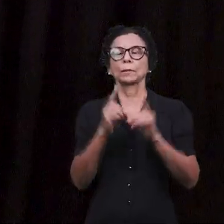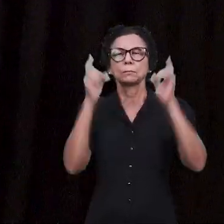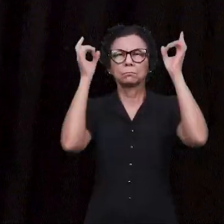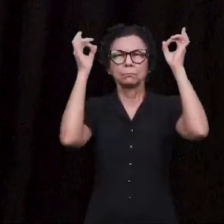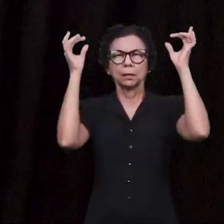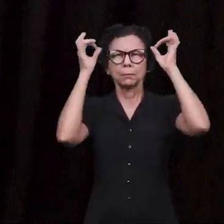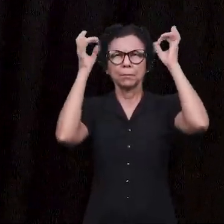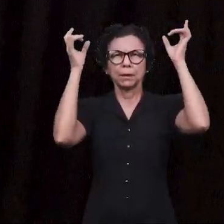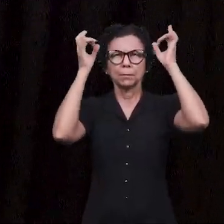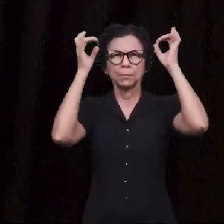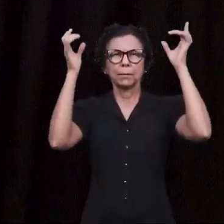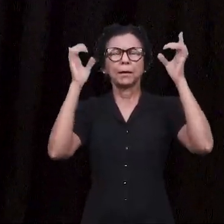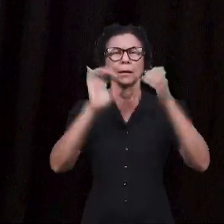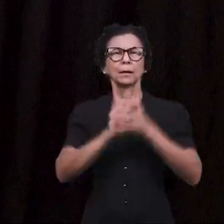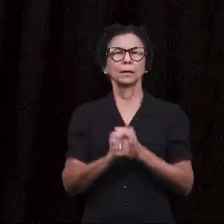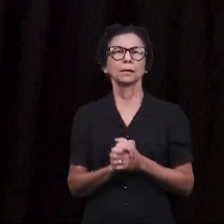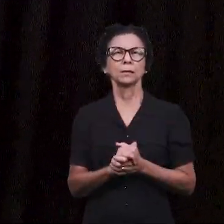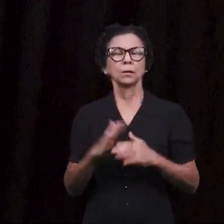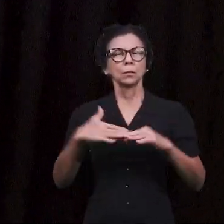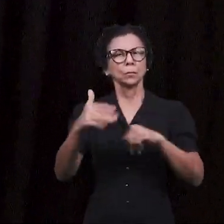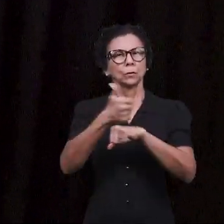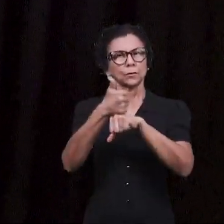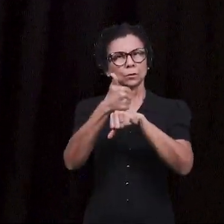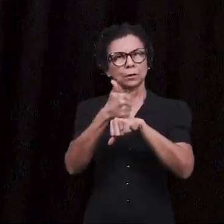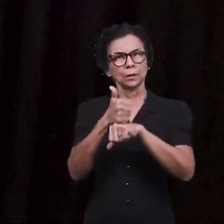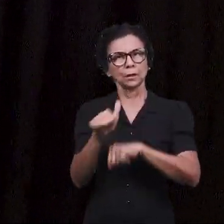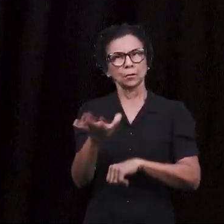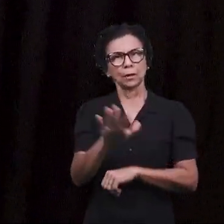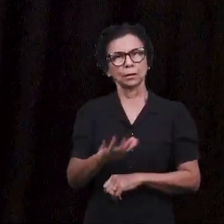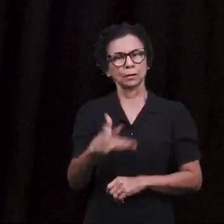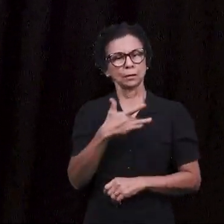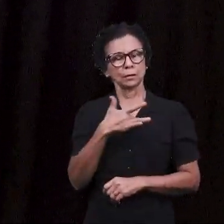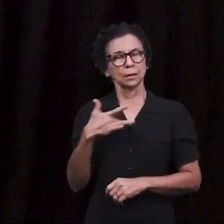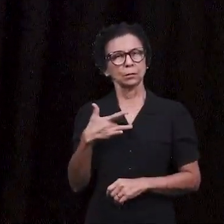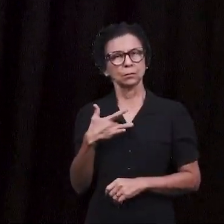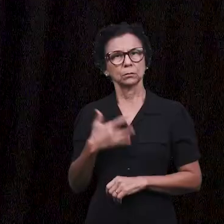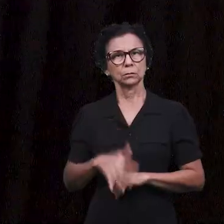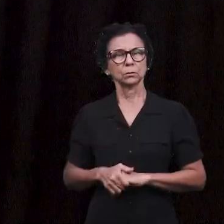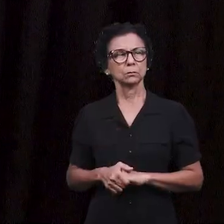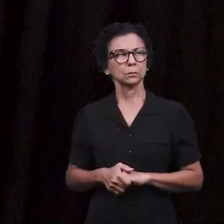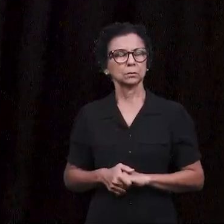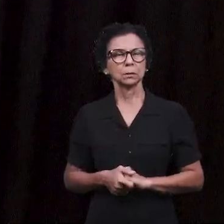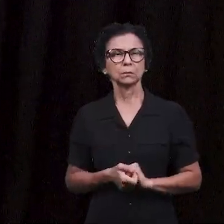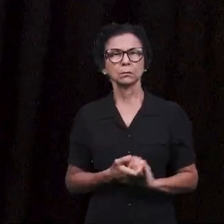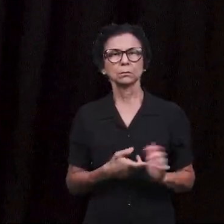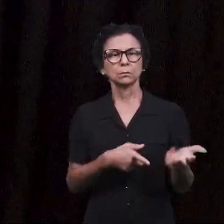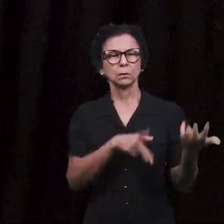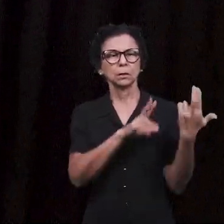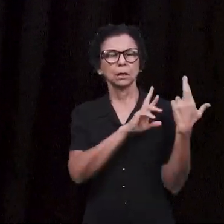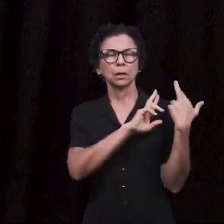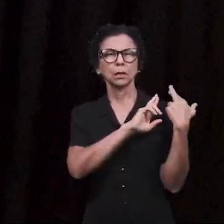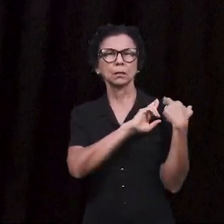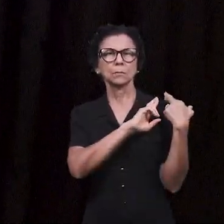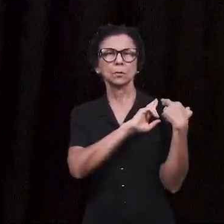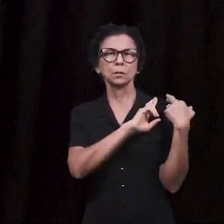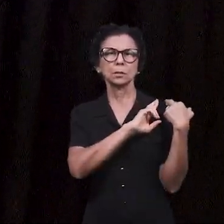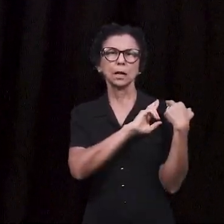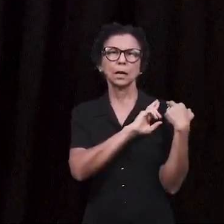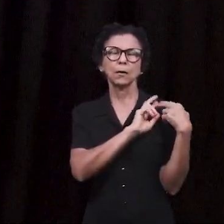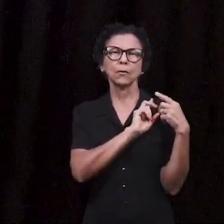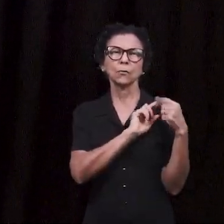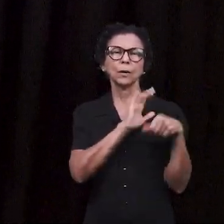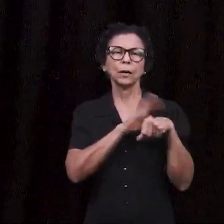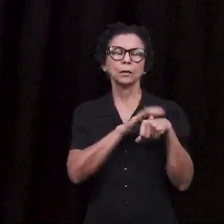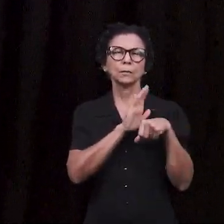o diagnóstico ele é feito por um profissional de saúde. Ele é quem é o responsável por coletar a história,